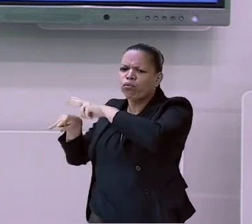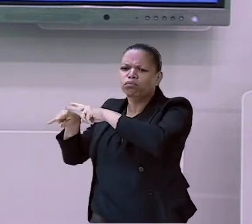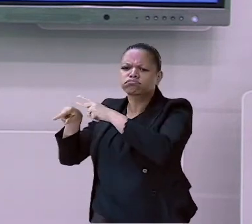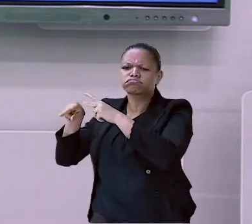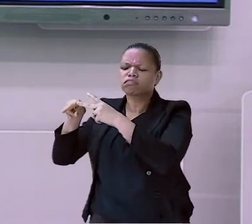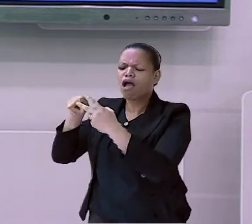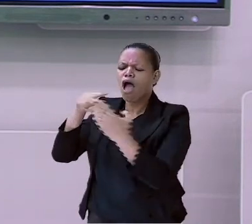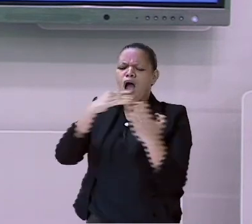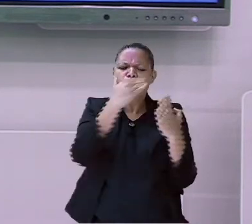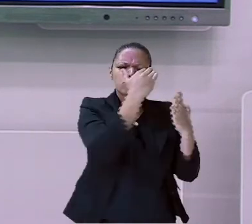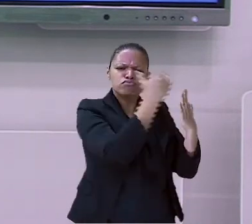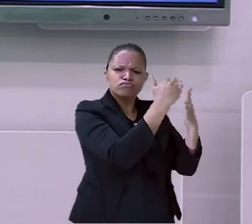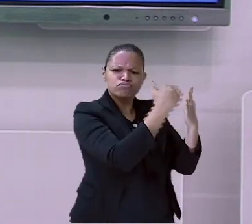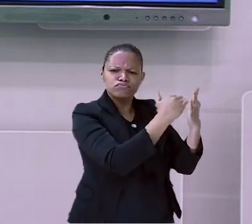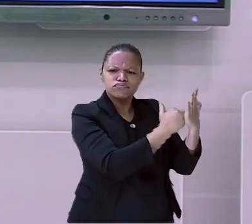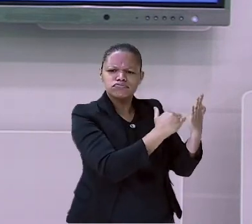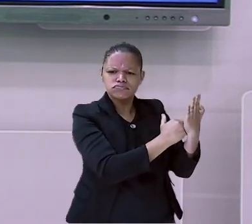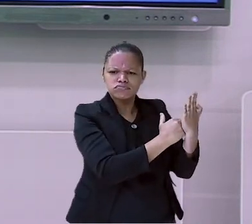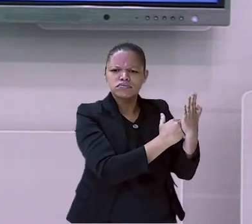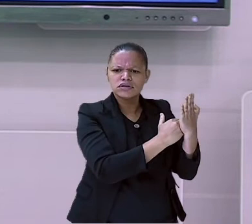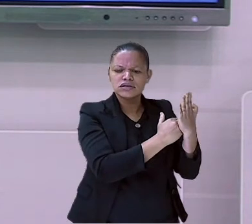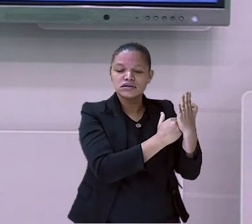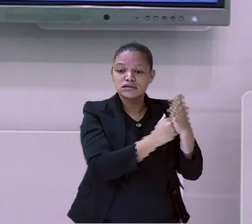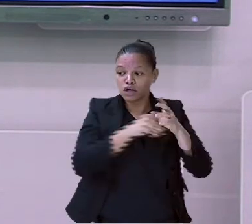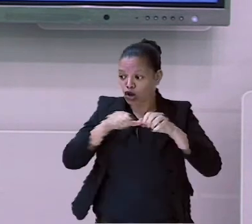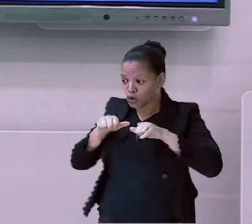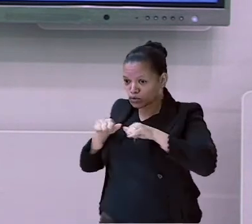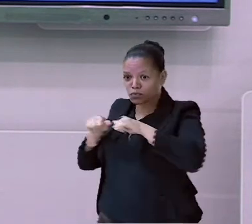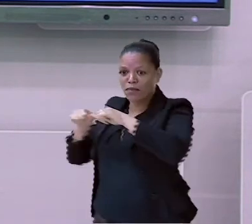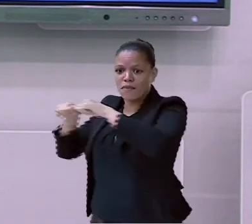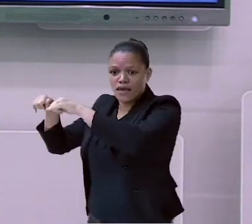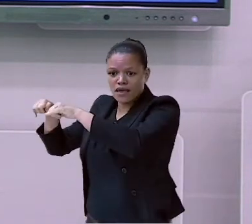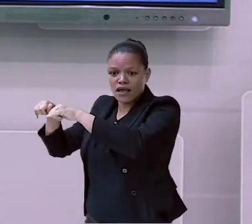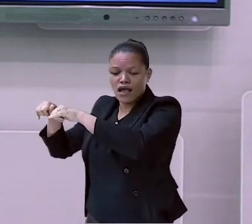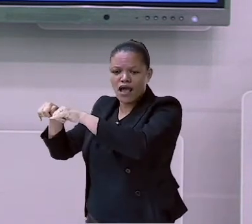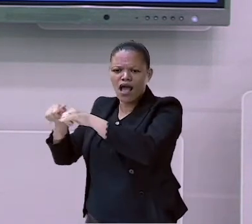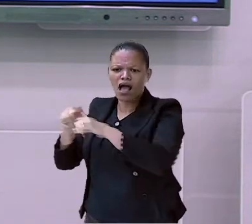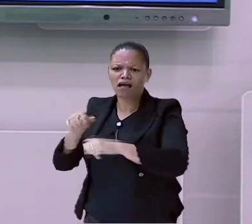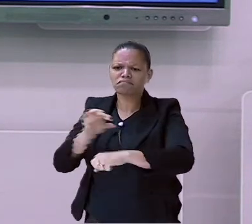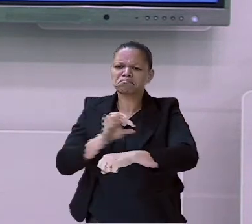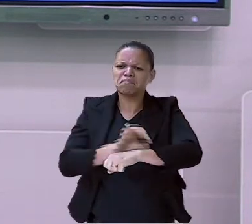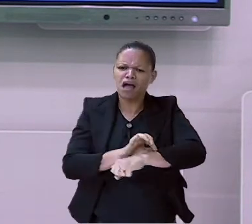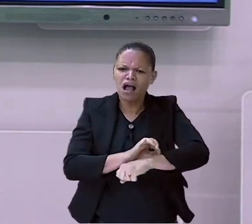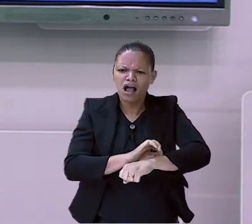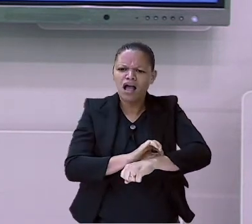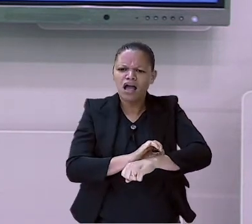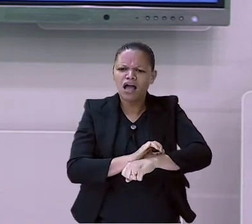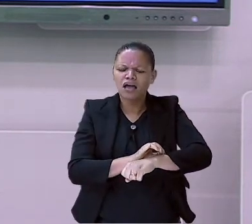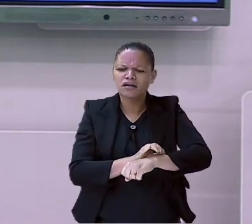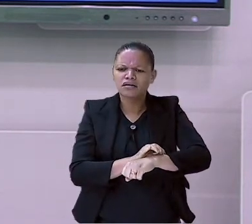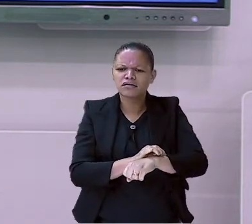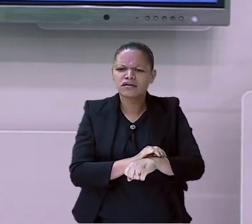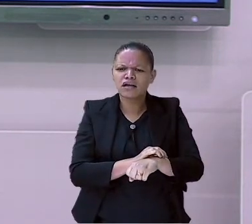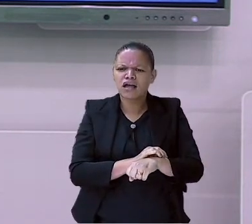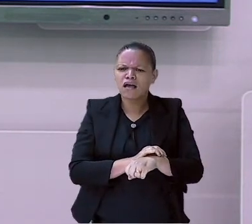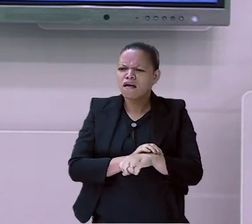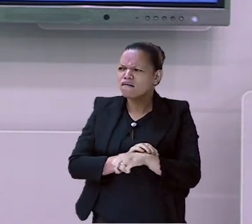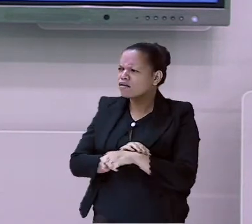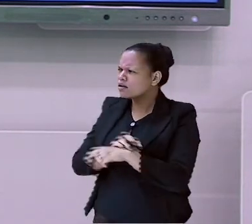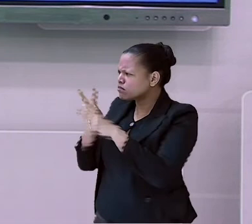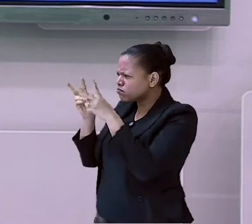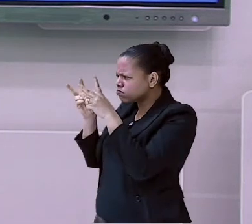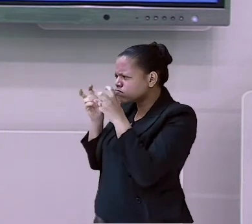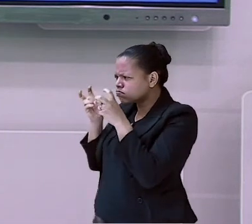mais barato? Mas aqui você consegue. Lá você tem que olhar e analisar. Aqui não, aqui